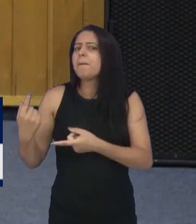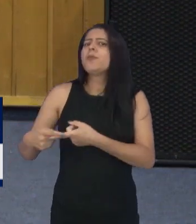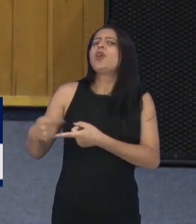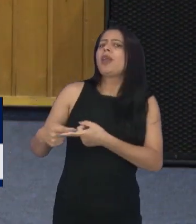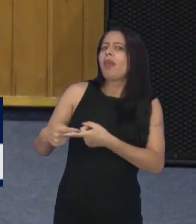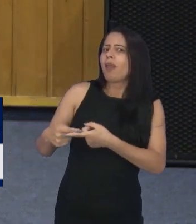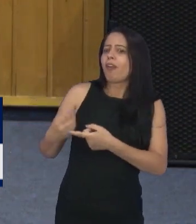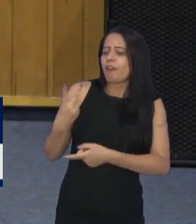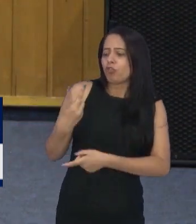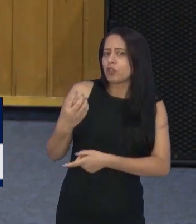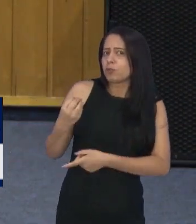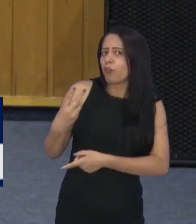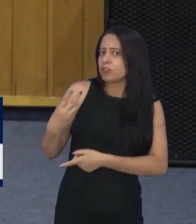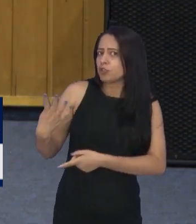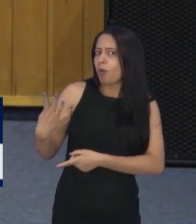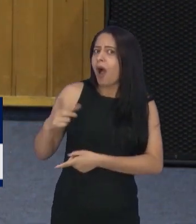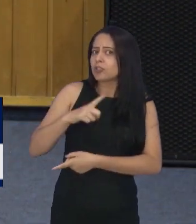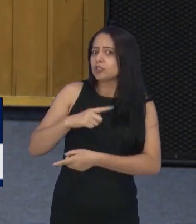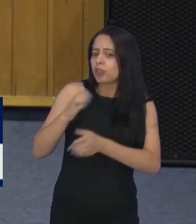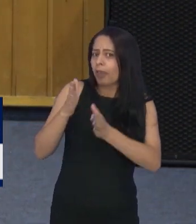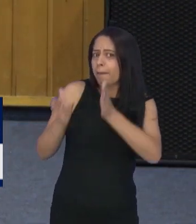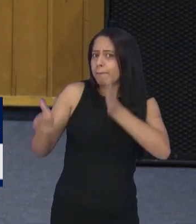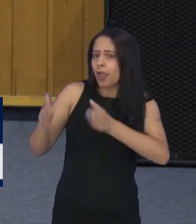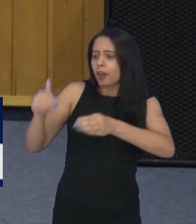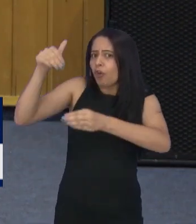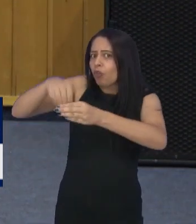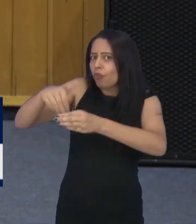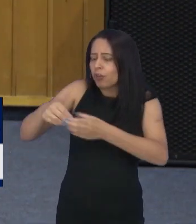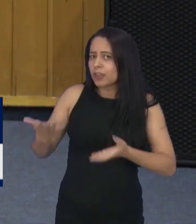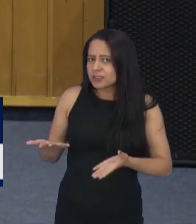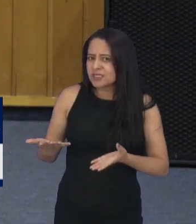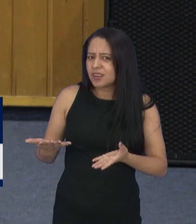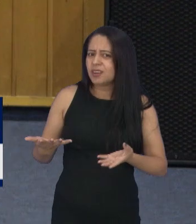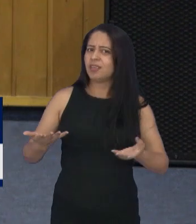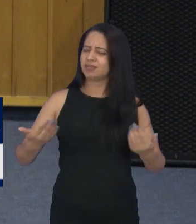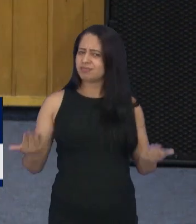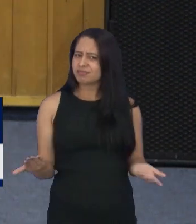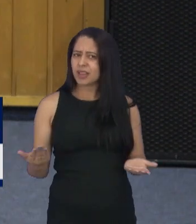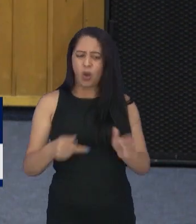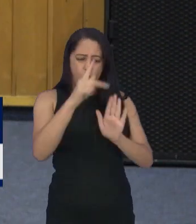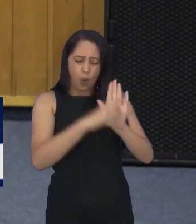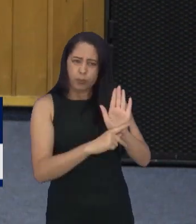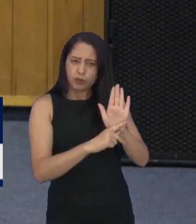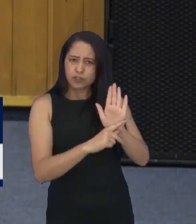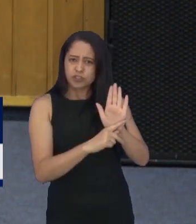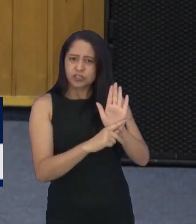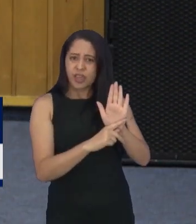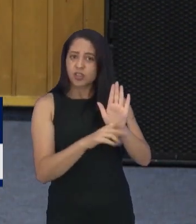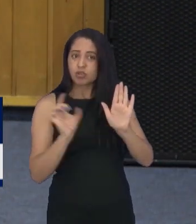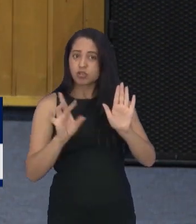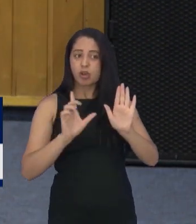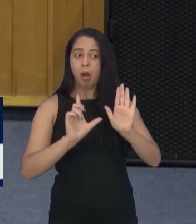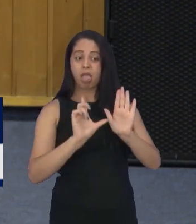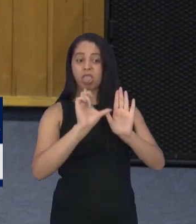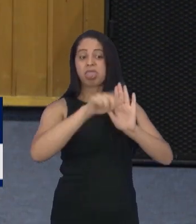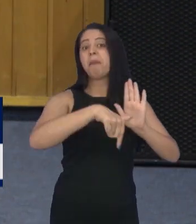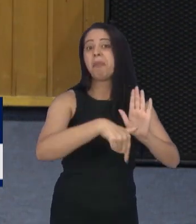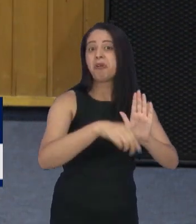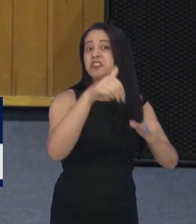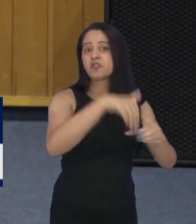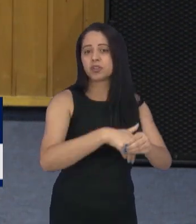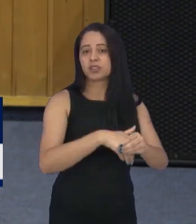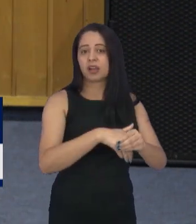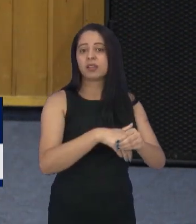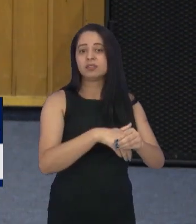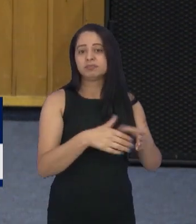eleição? Por quê? Então tem tantos questionamentos, é um projeto tão importante que não foi retirado, foi adiado, vai voltar para a